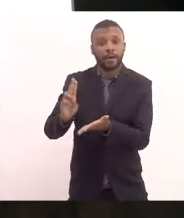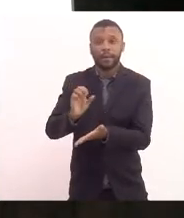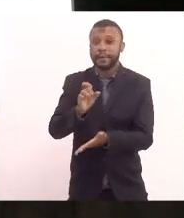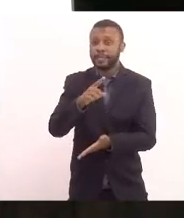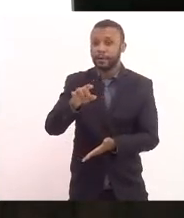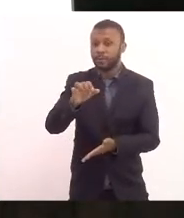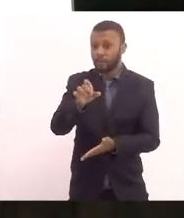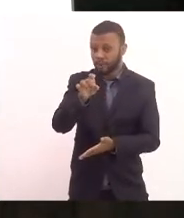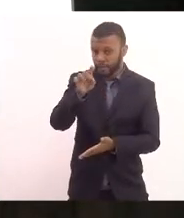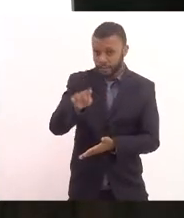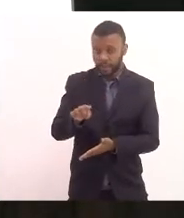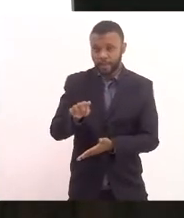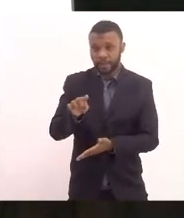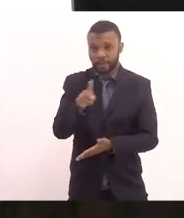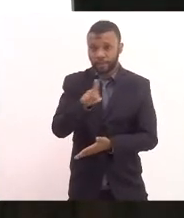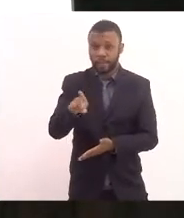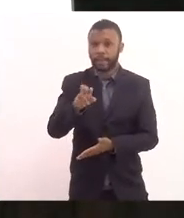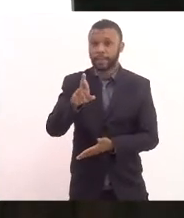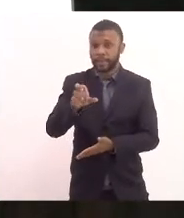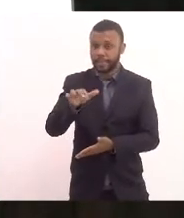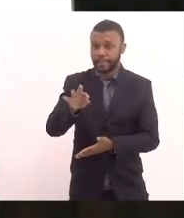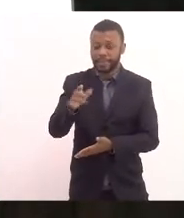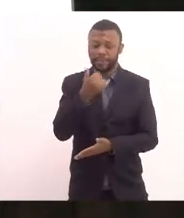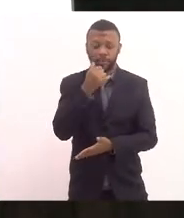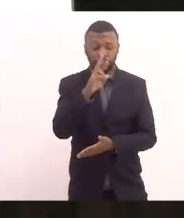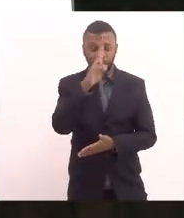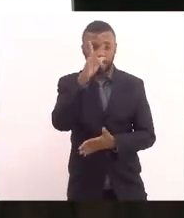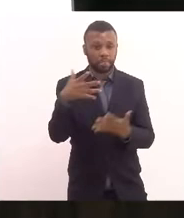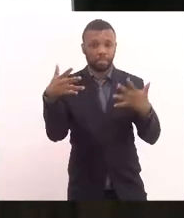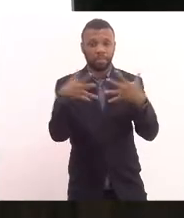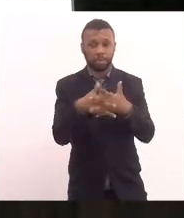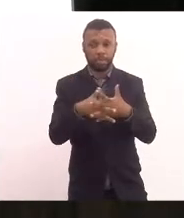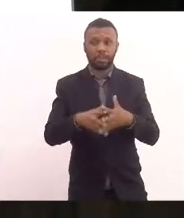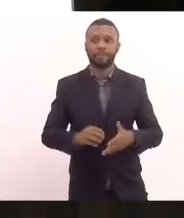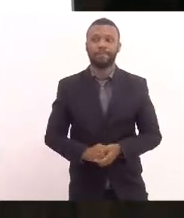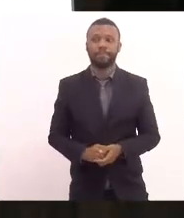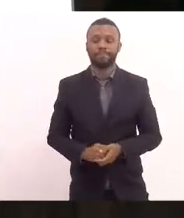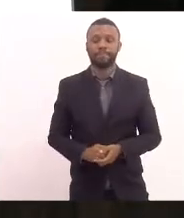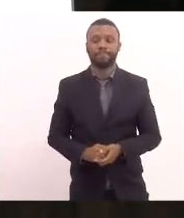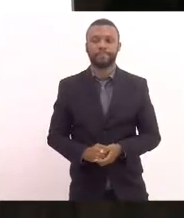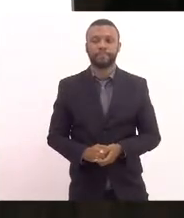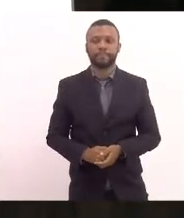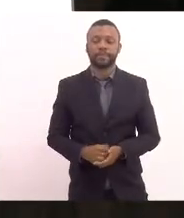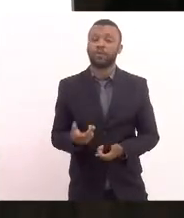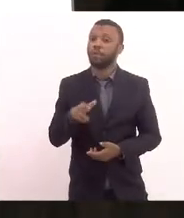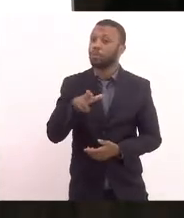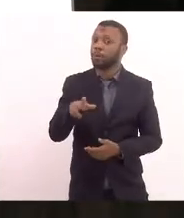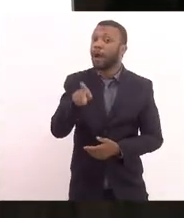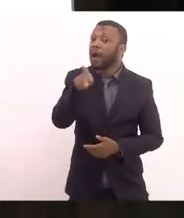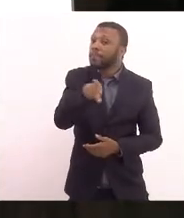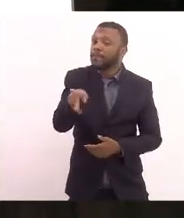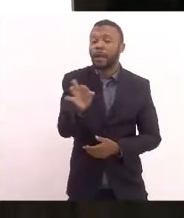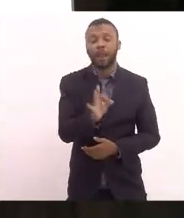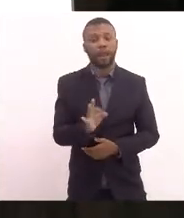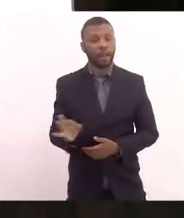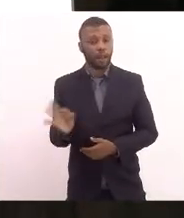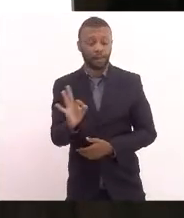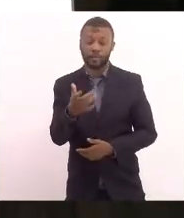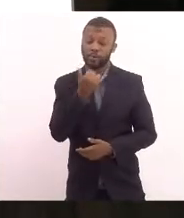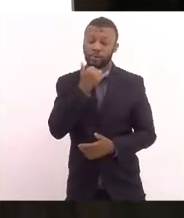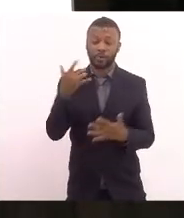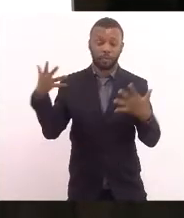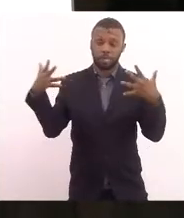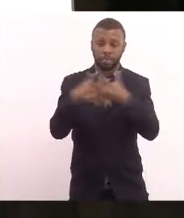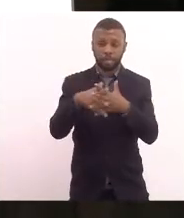Silva. Ah, não. Opa. Ah, então tá bom. Então não é ainda a professora, eu estou me confundindo